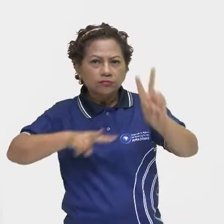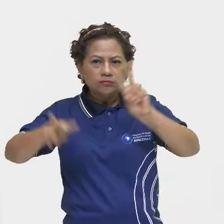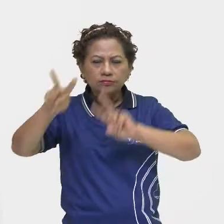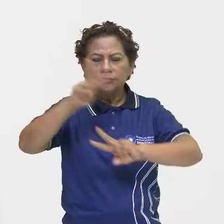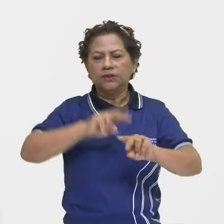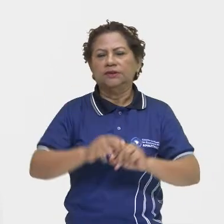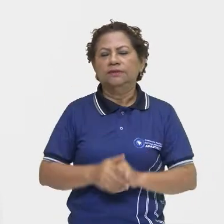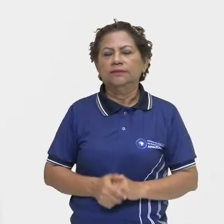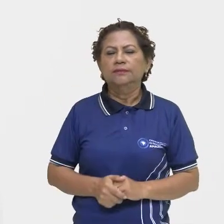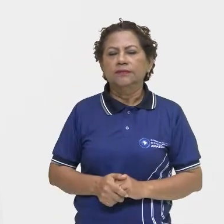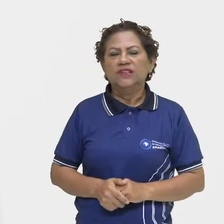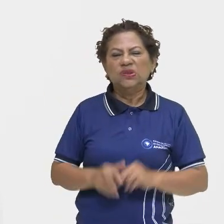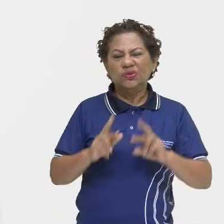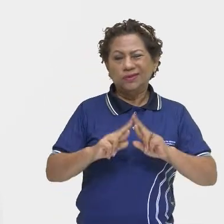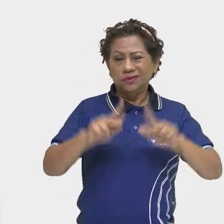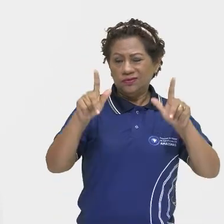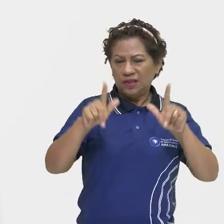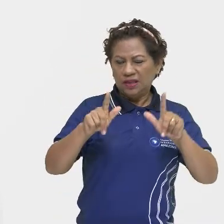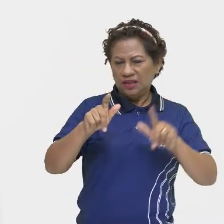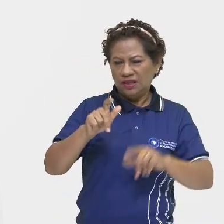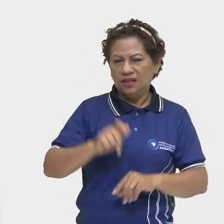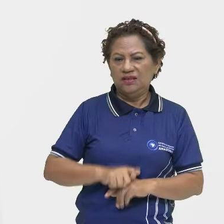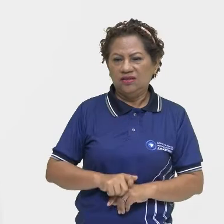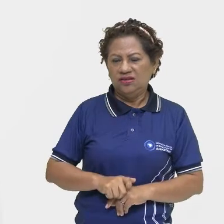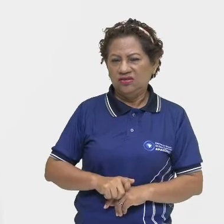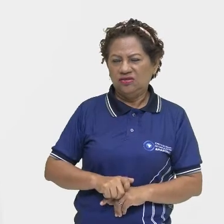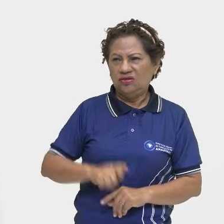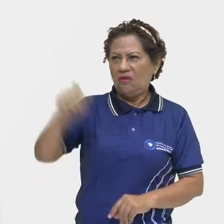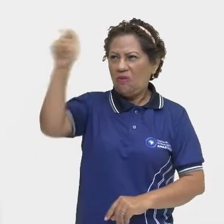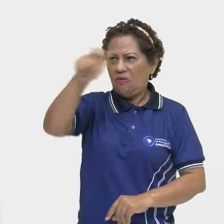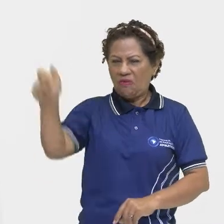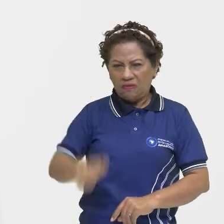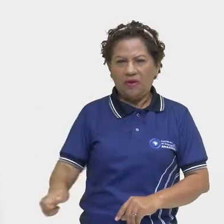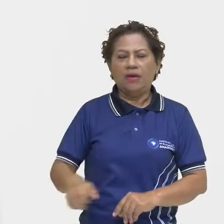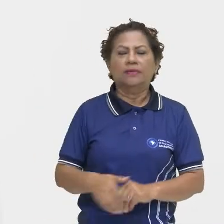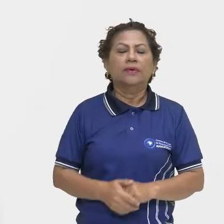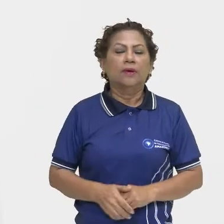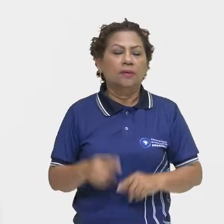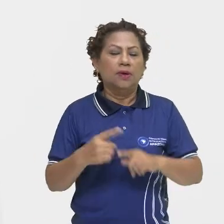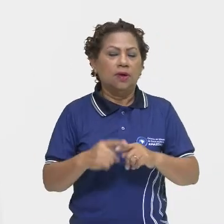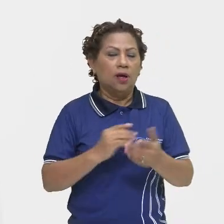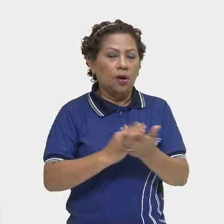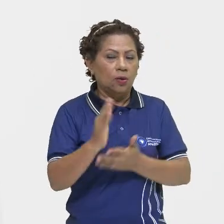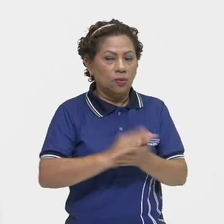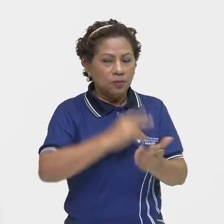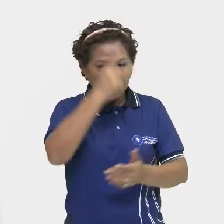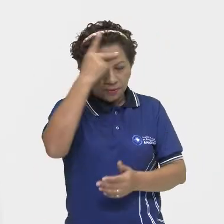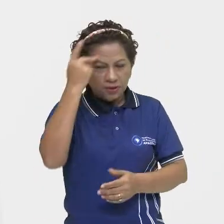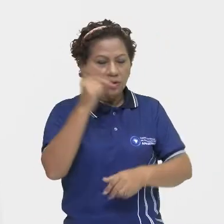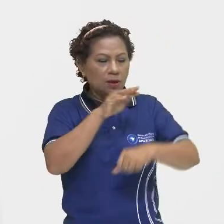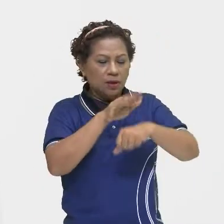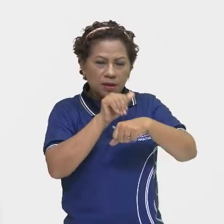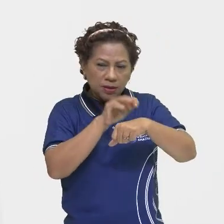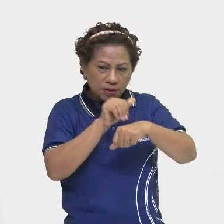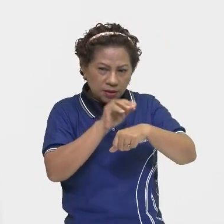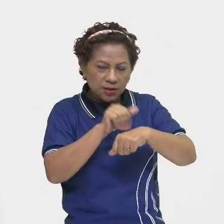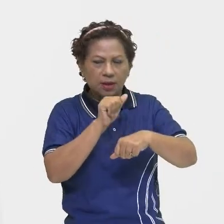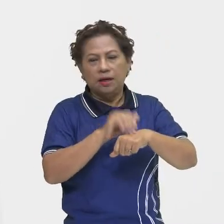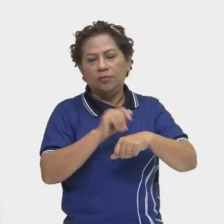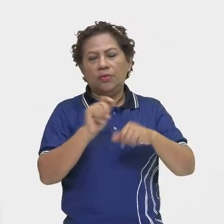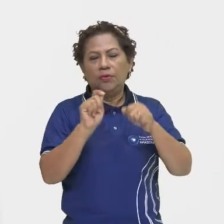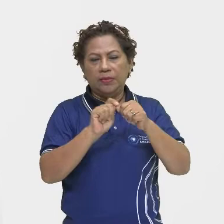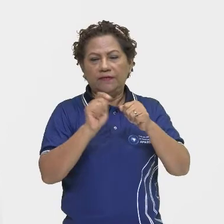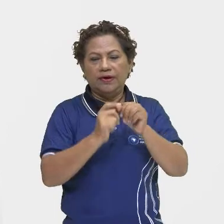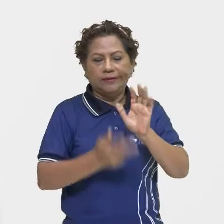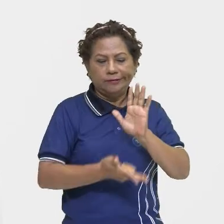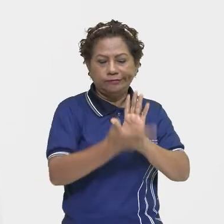os grafites são até encomendados pelos proprietários para compor os seus estabelecimentos.